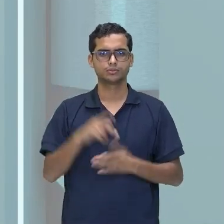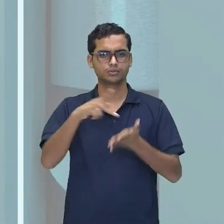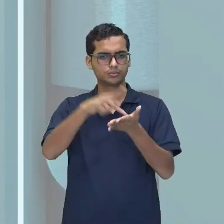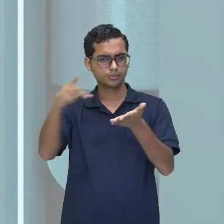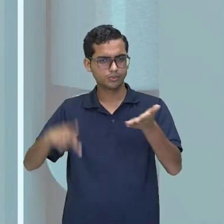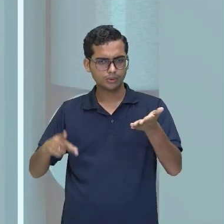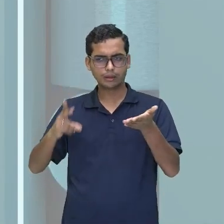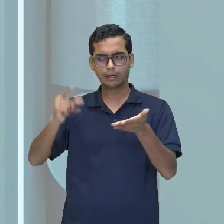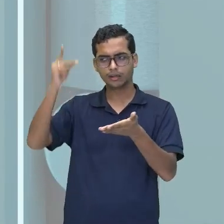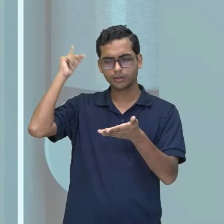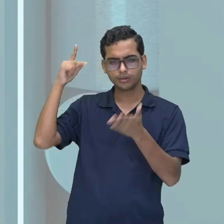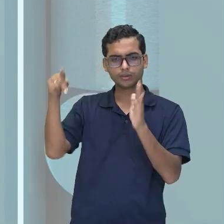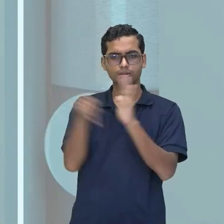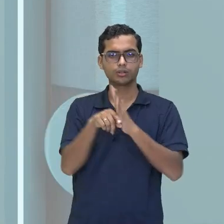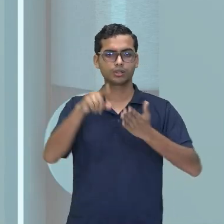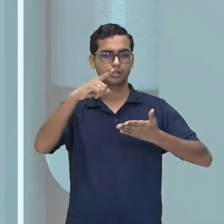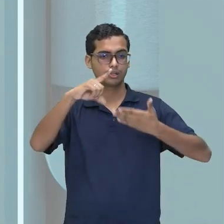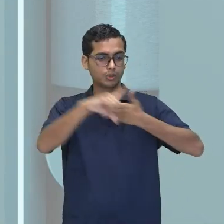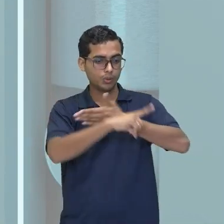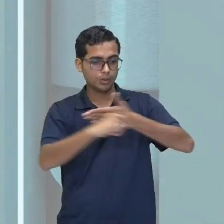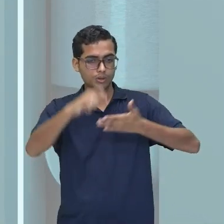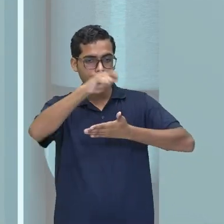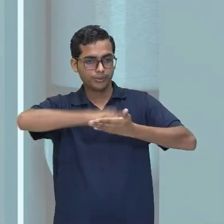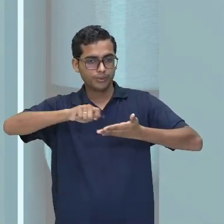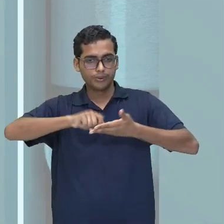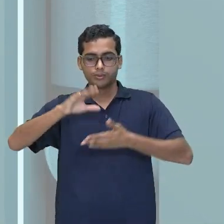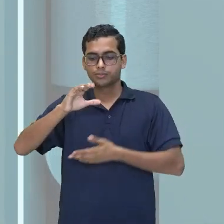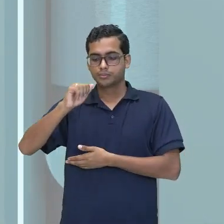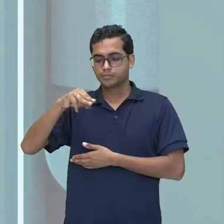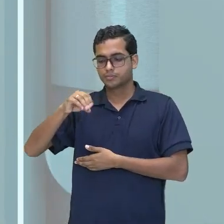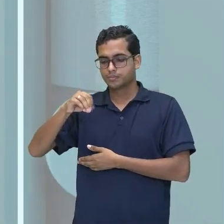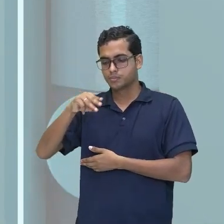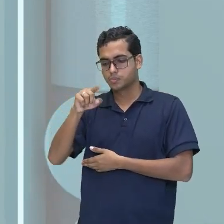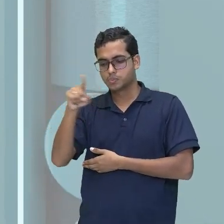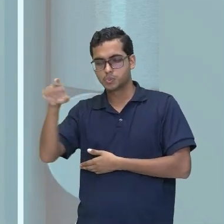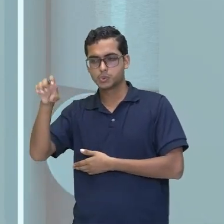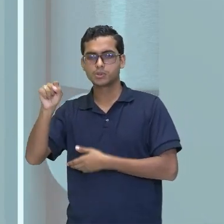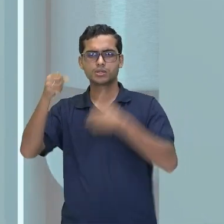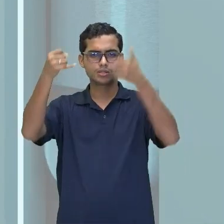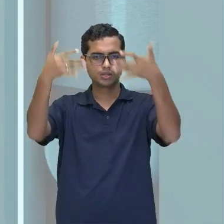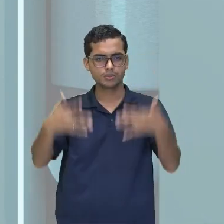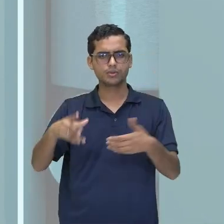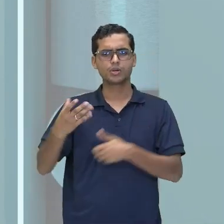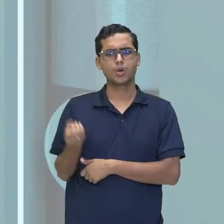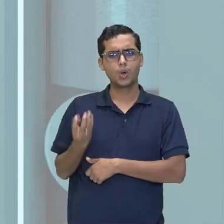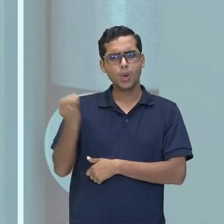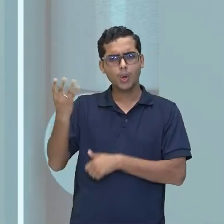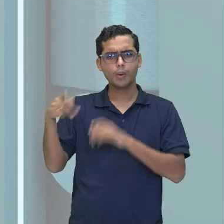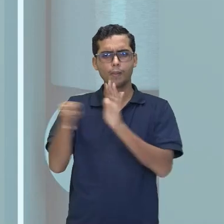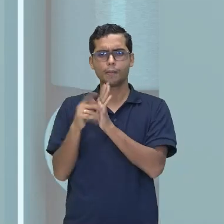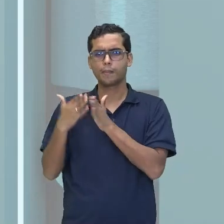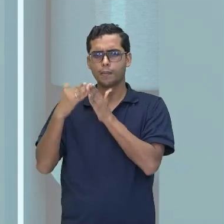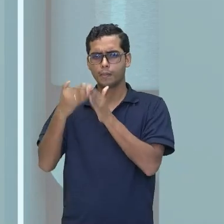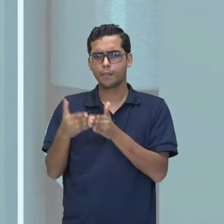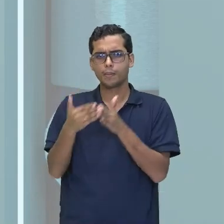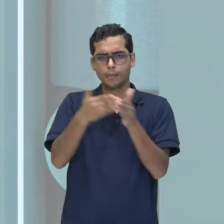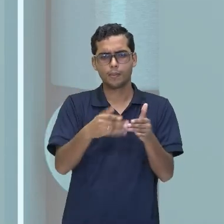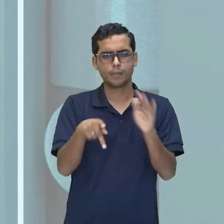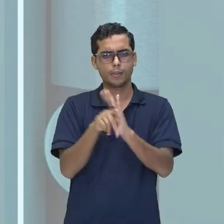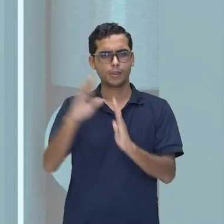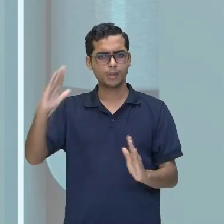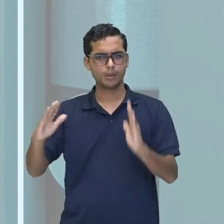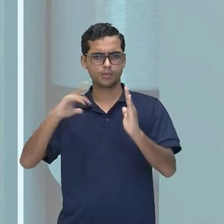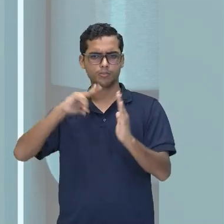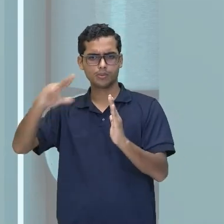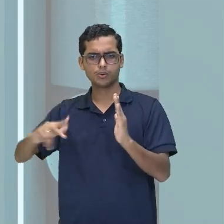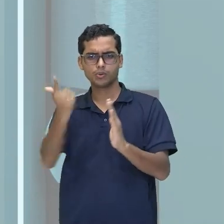épico, escrito por Camões, que trata de uma viagem marítima de um período em que Portugal e